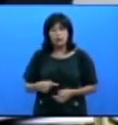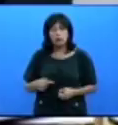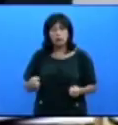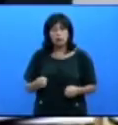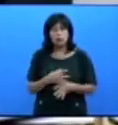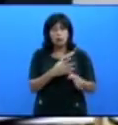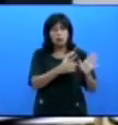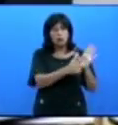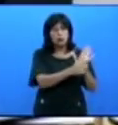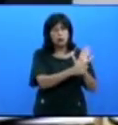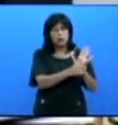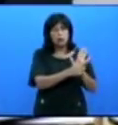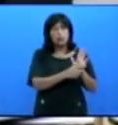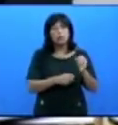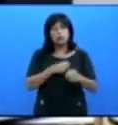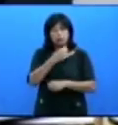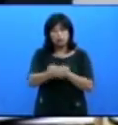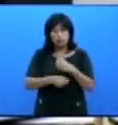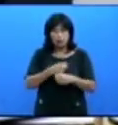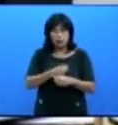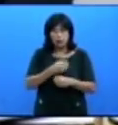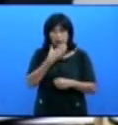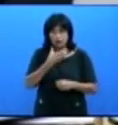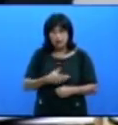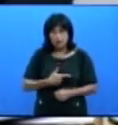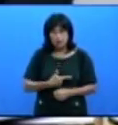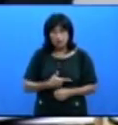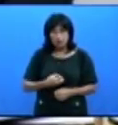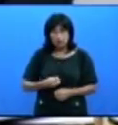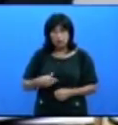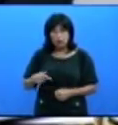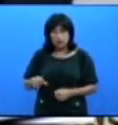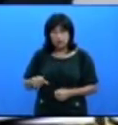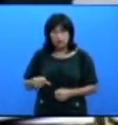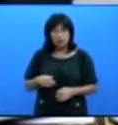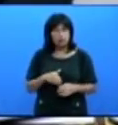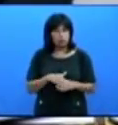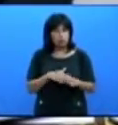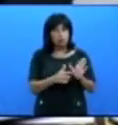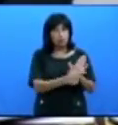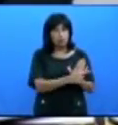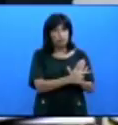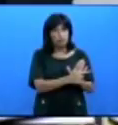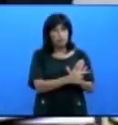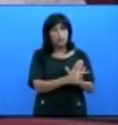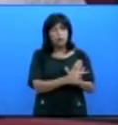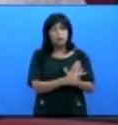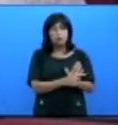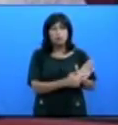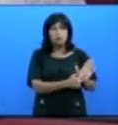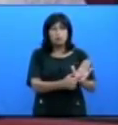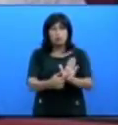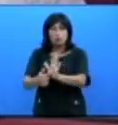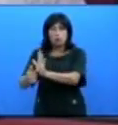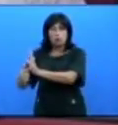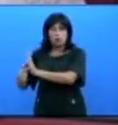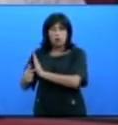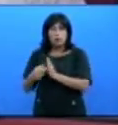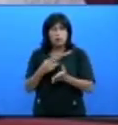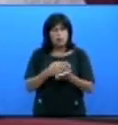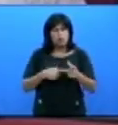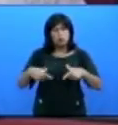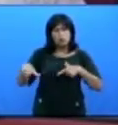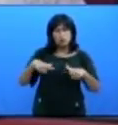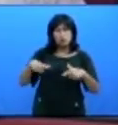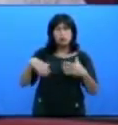1632, de 10 de dezembro de 2007, Regimento Interno, vimos apresentar relatório parcial dos trabalhos